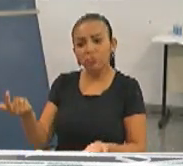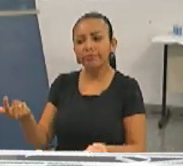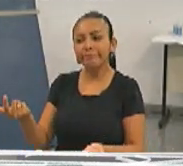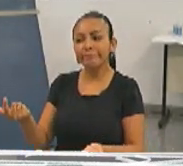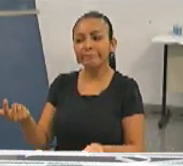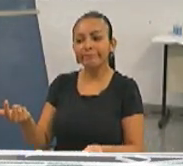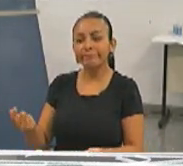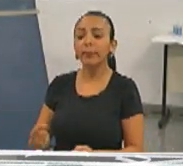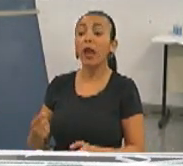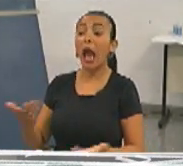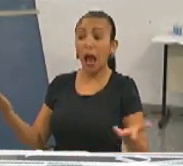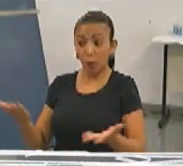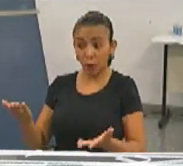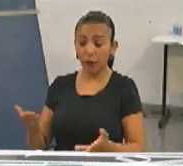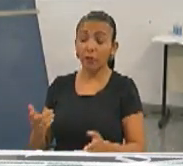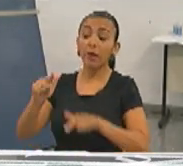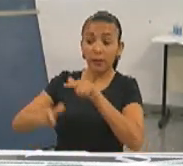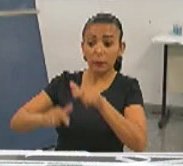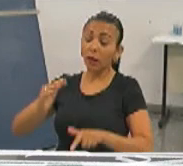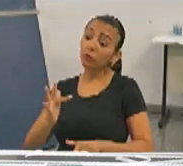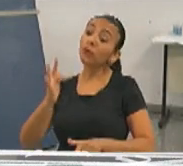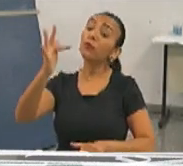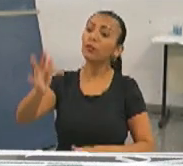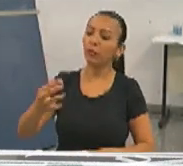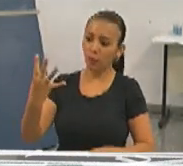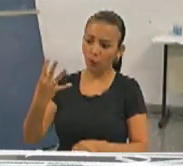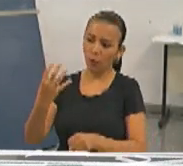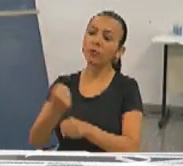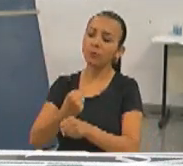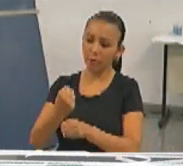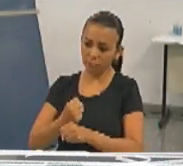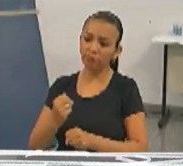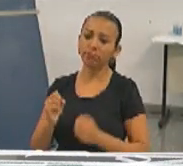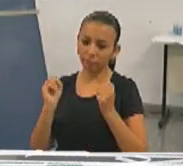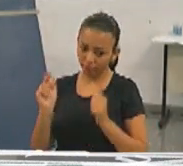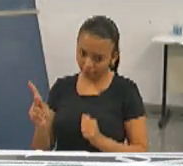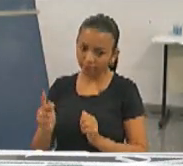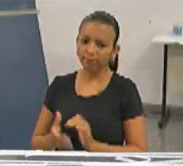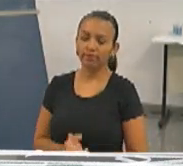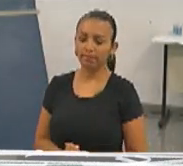investimento nós vamos batalhar para os próximos 4 anos. Obrigada.